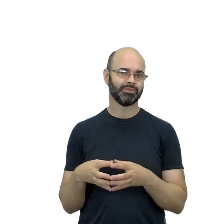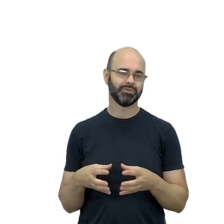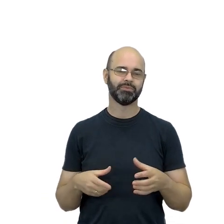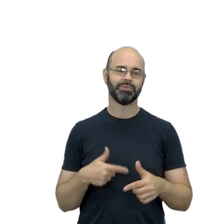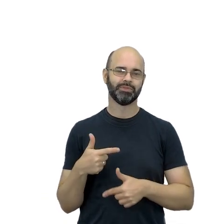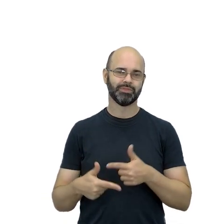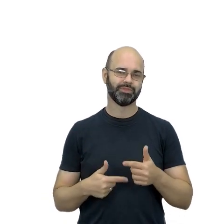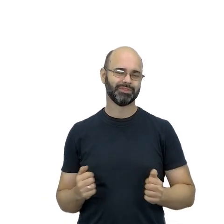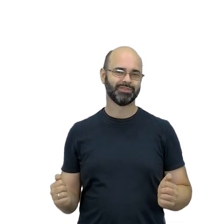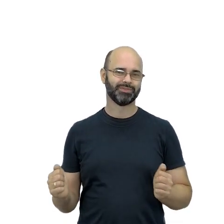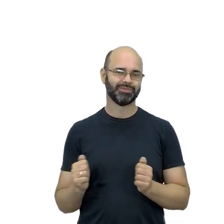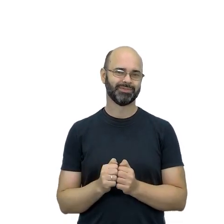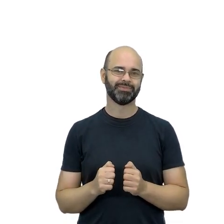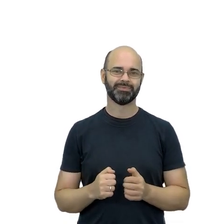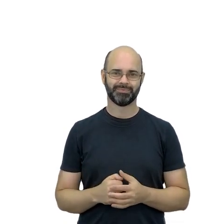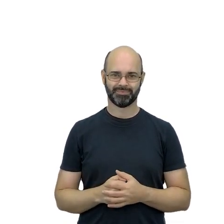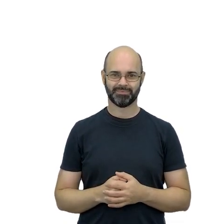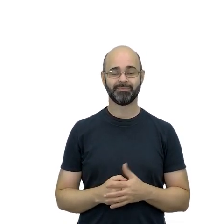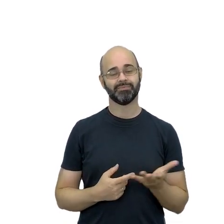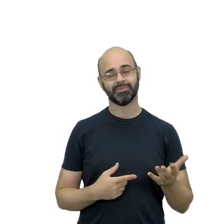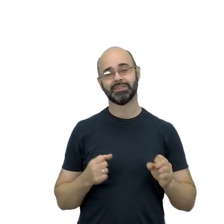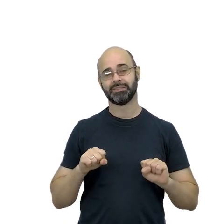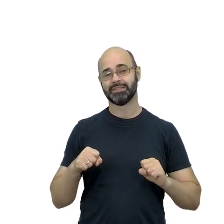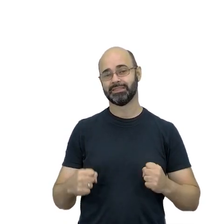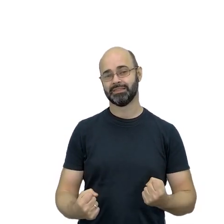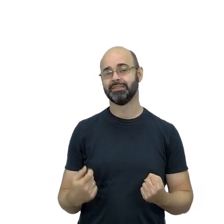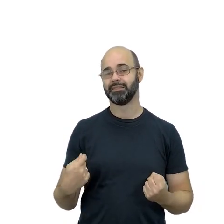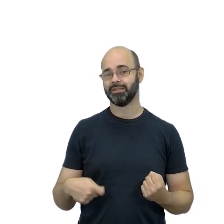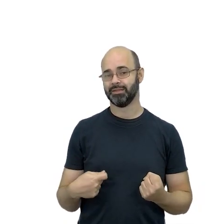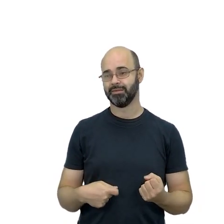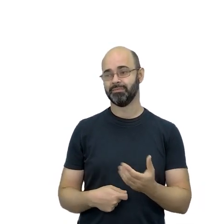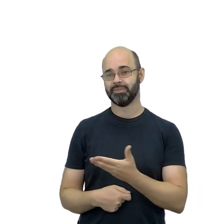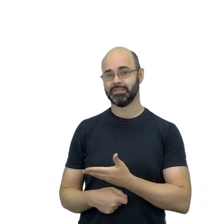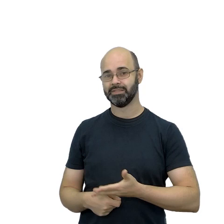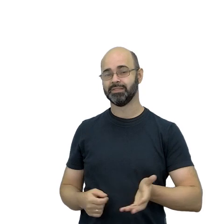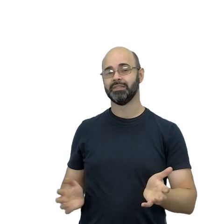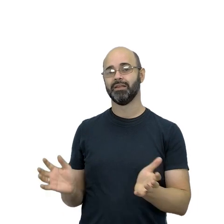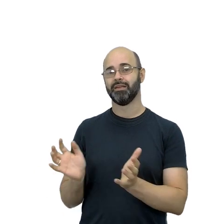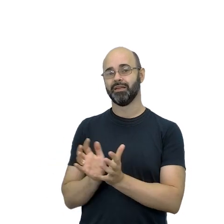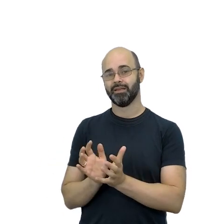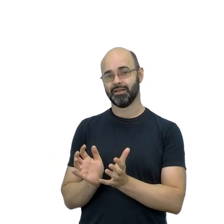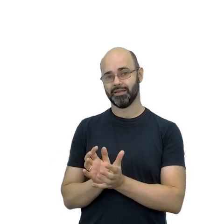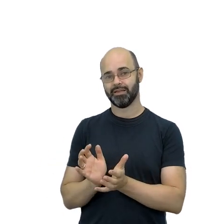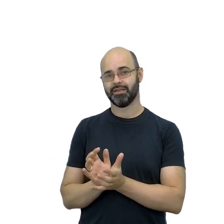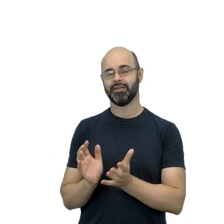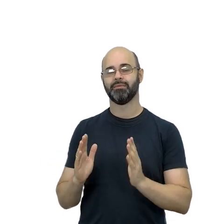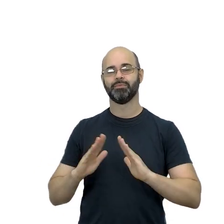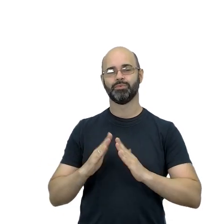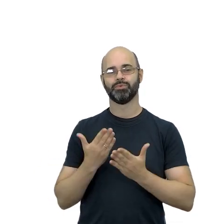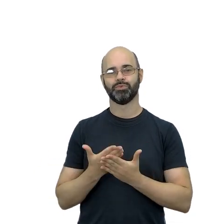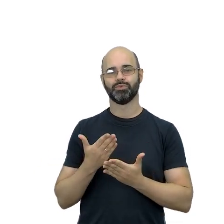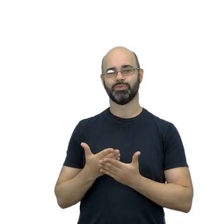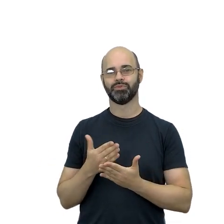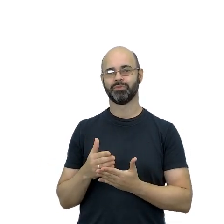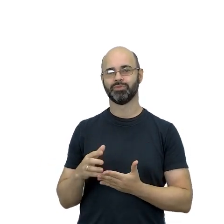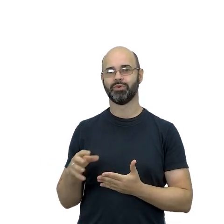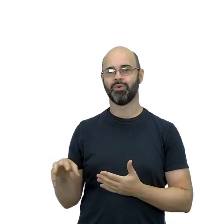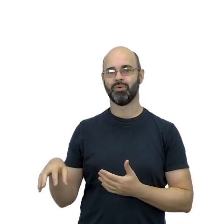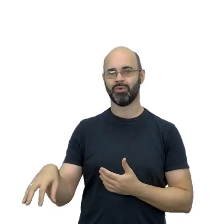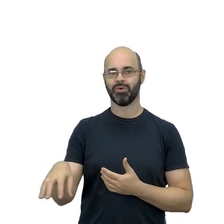colaborativa, né? Então é preciso que haja o engajamento entre as equipes aí das unidades escolares e